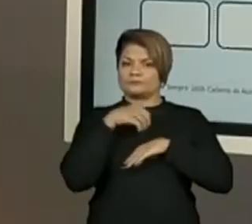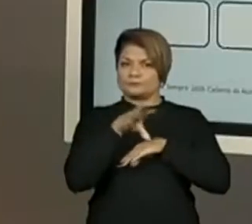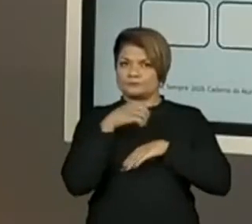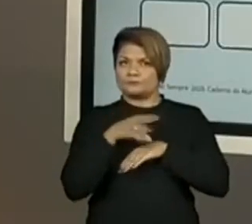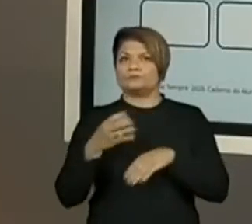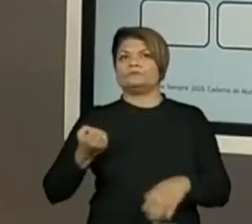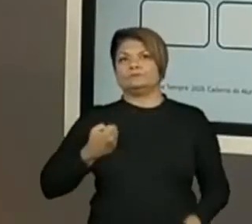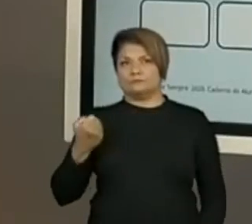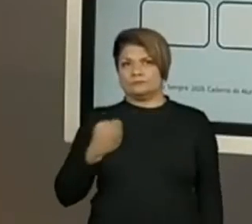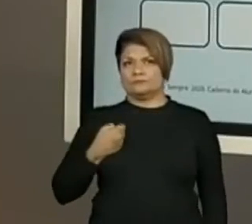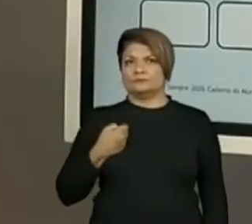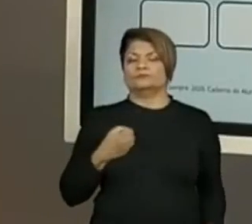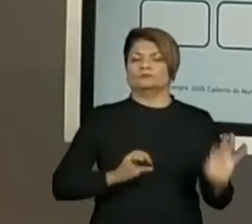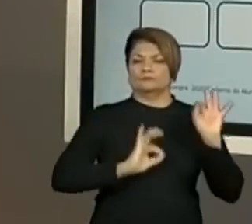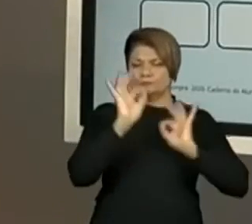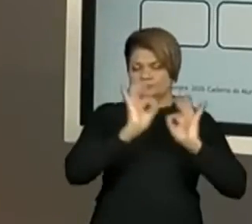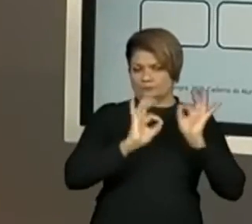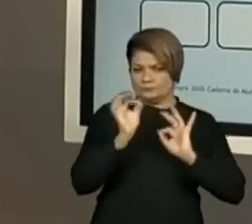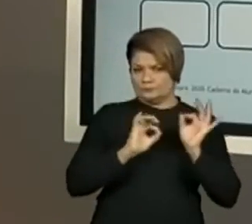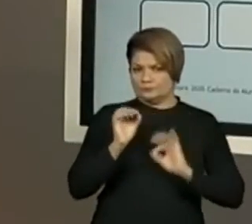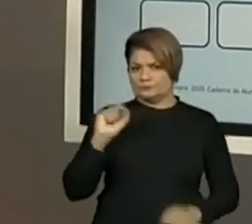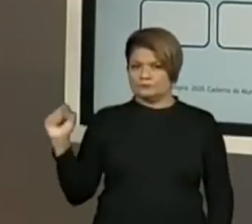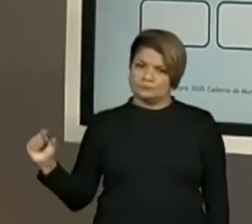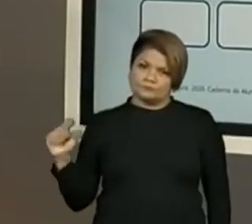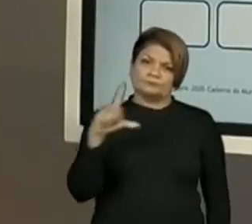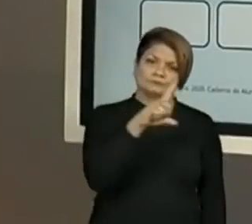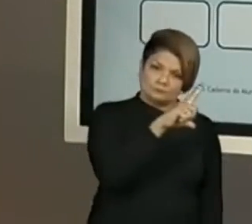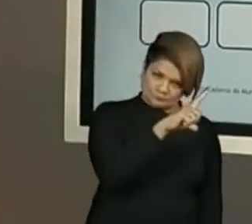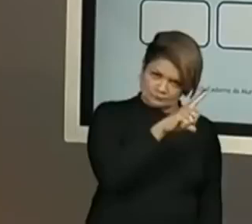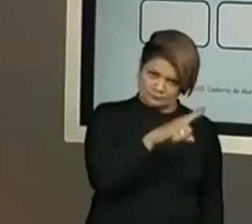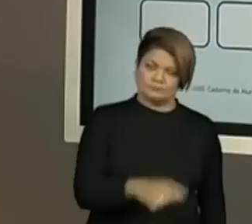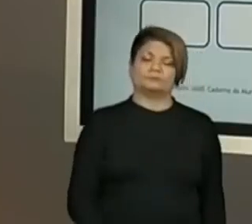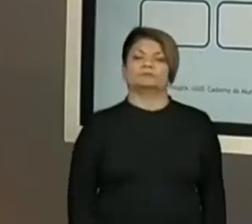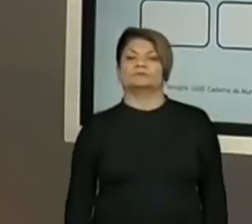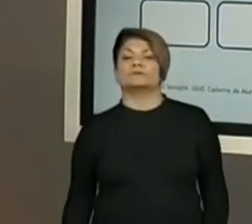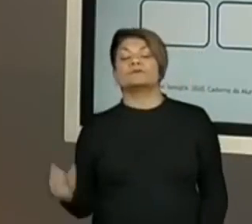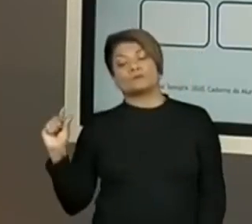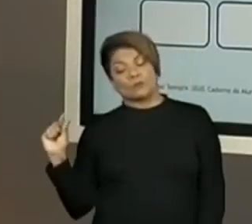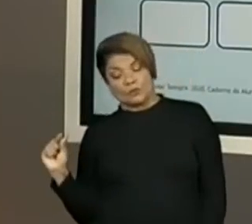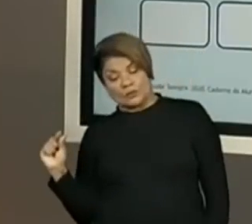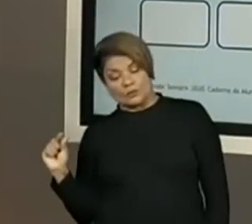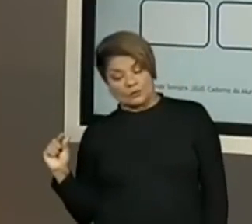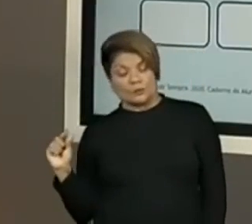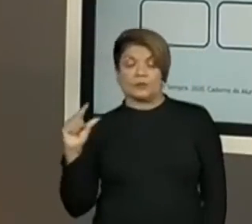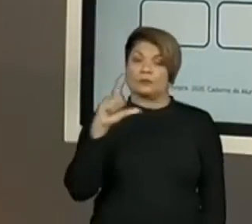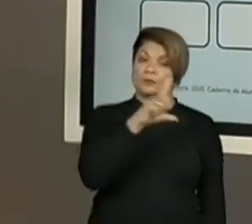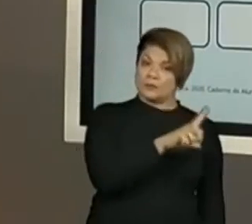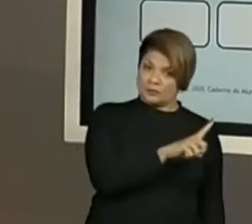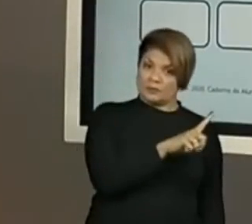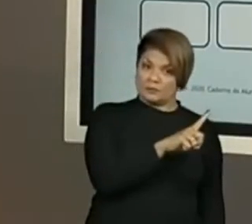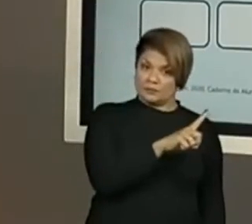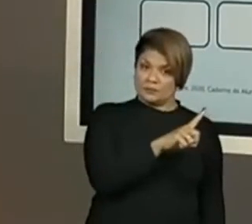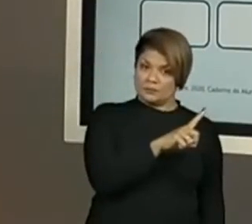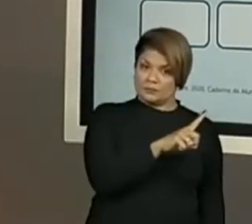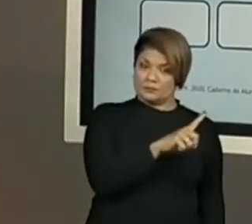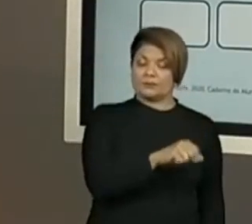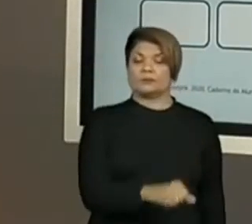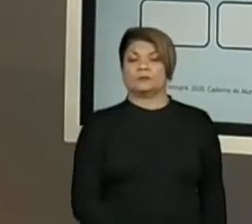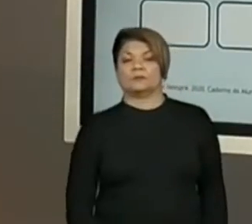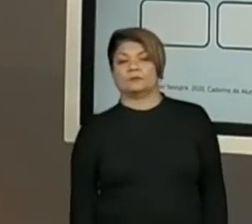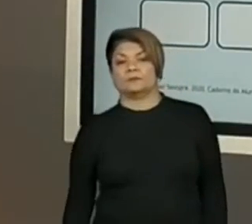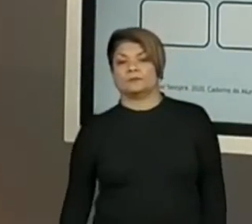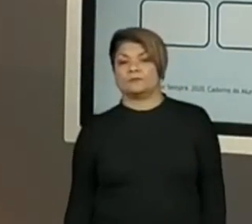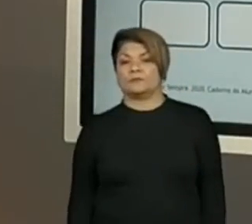números, organizamos os números em ordem crescente, do menor para o